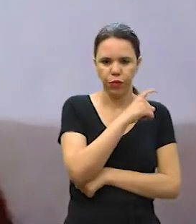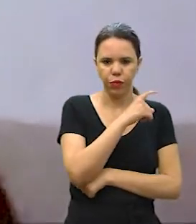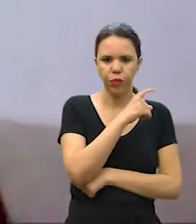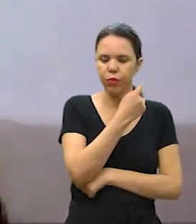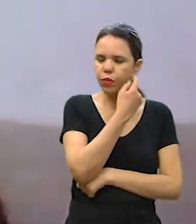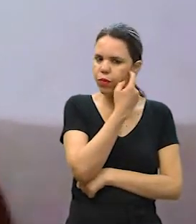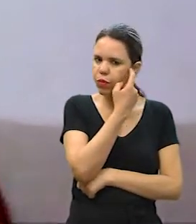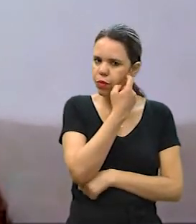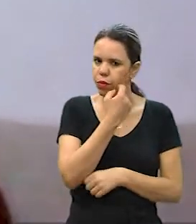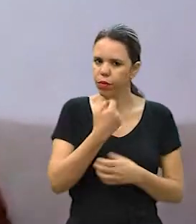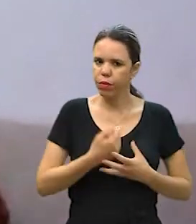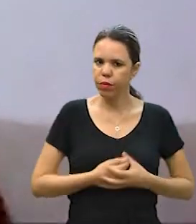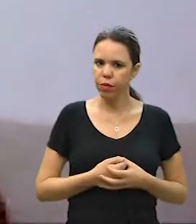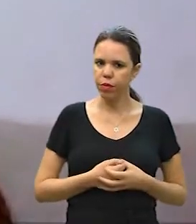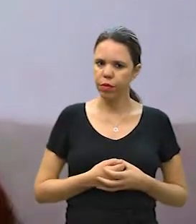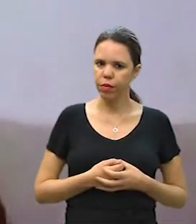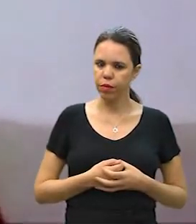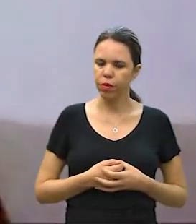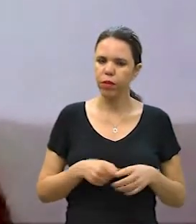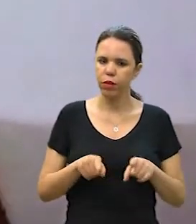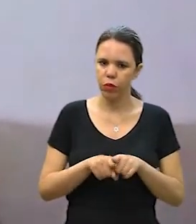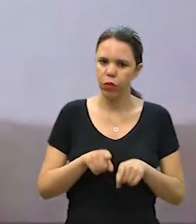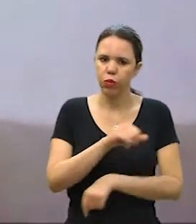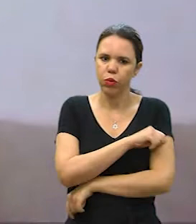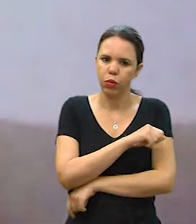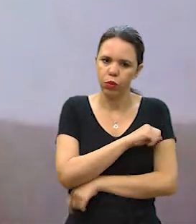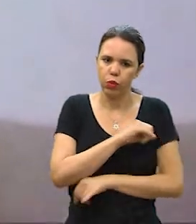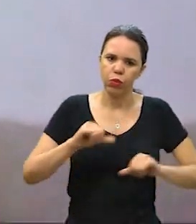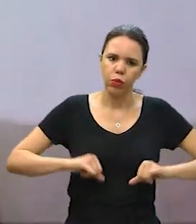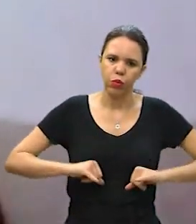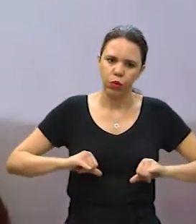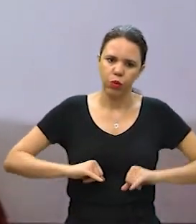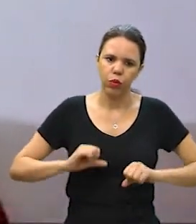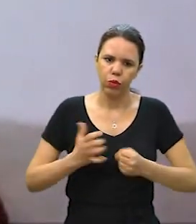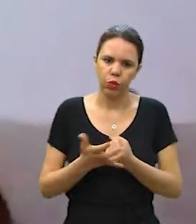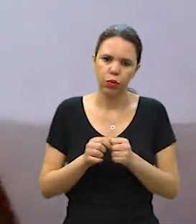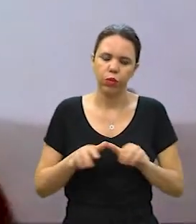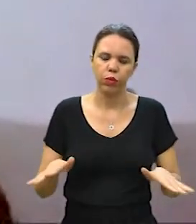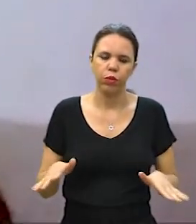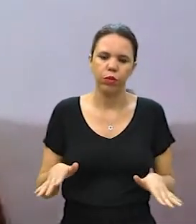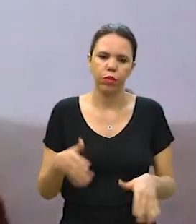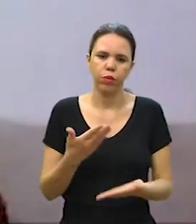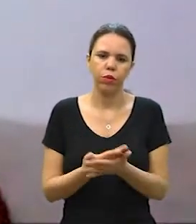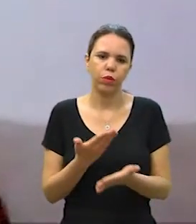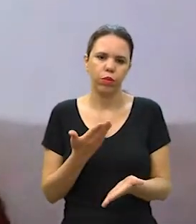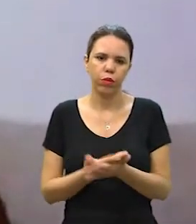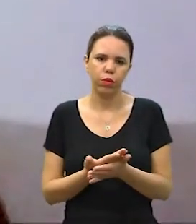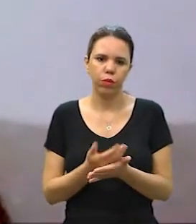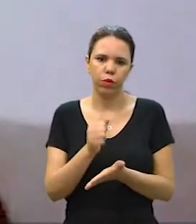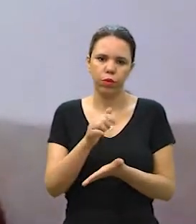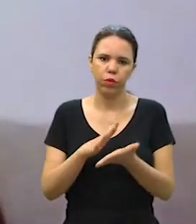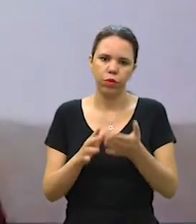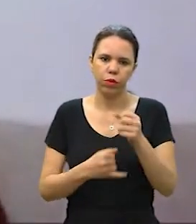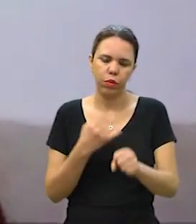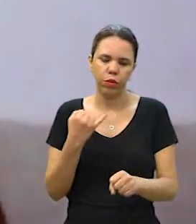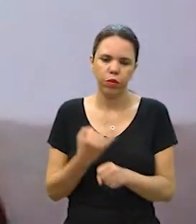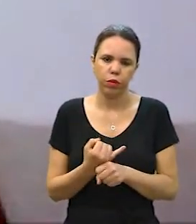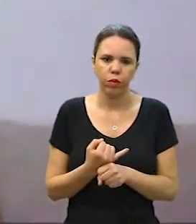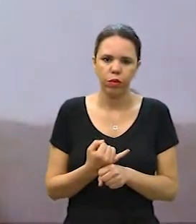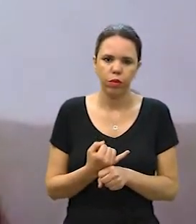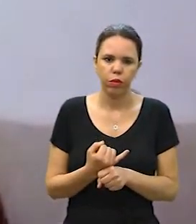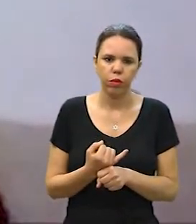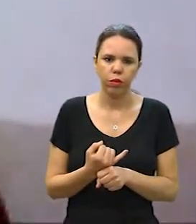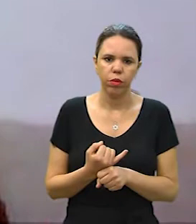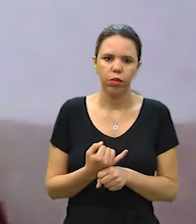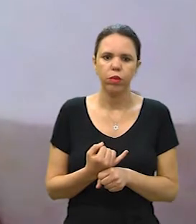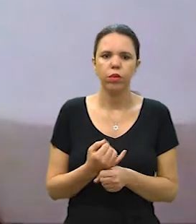difícil. Então, eles também estão sofrendo muito com a pandemia e com as aulas e atividades online. A gente